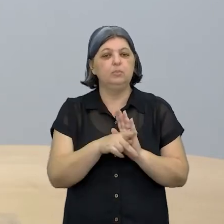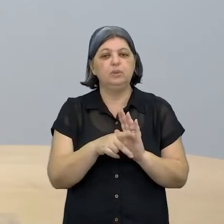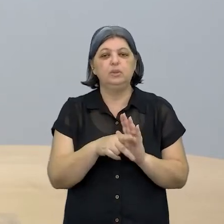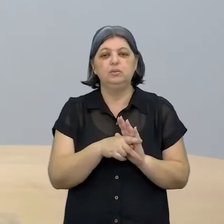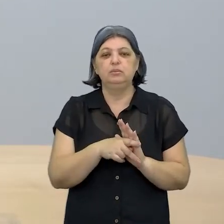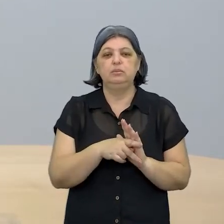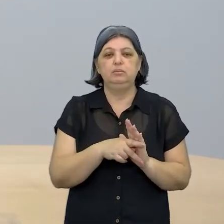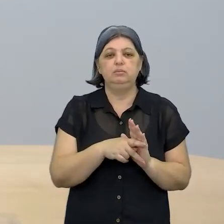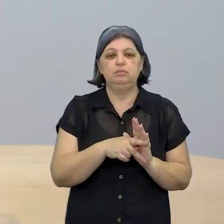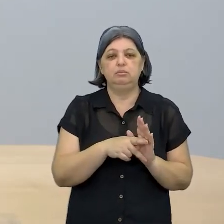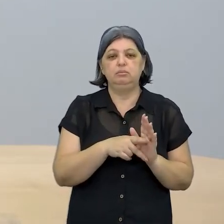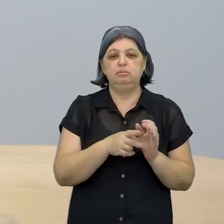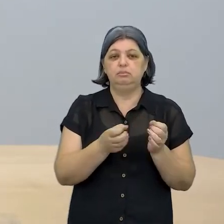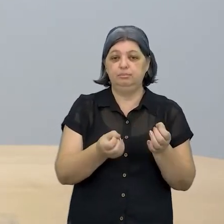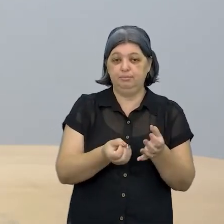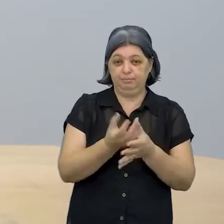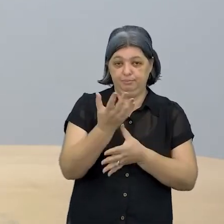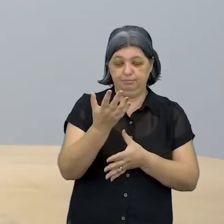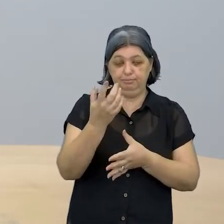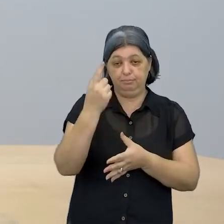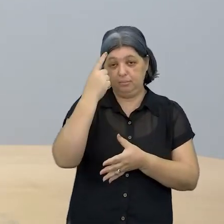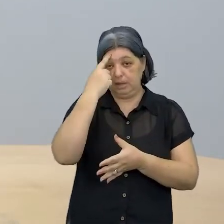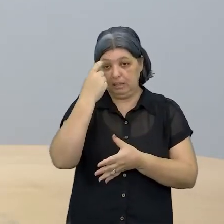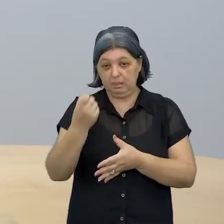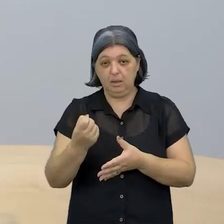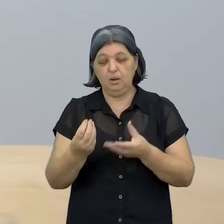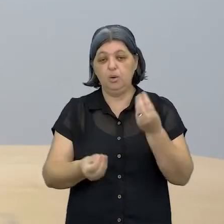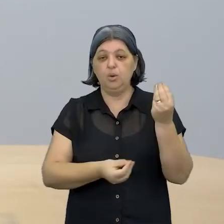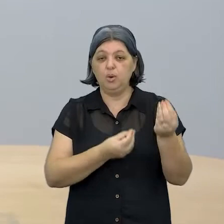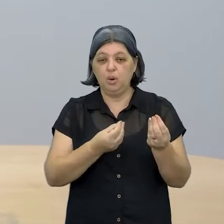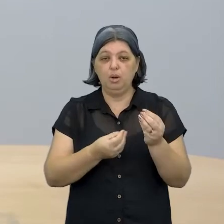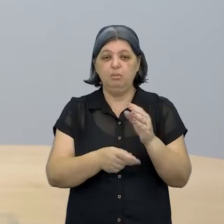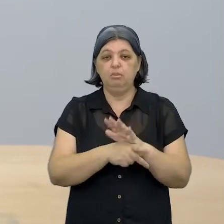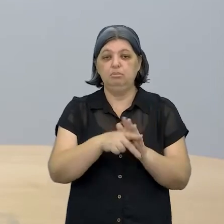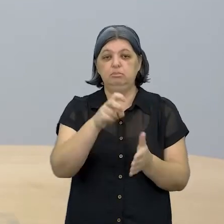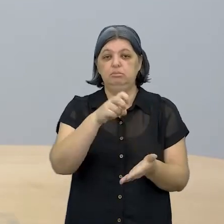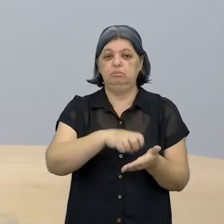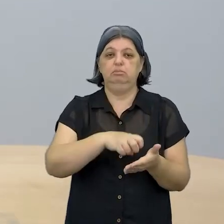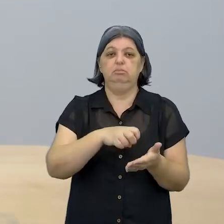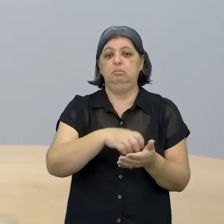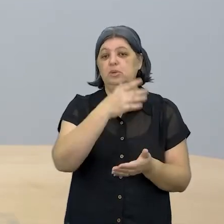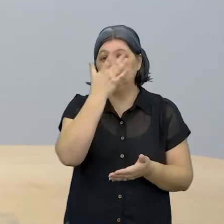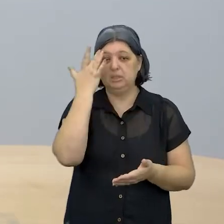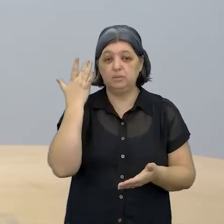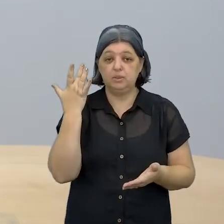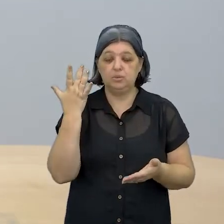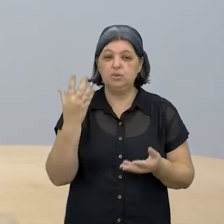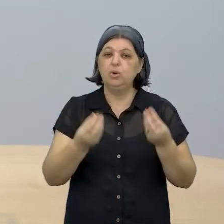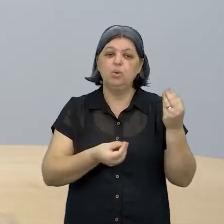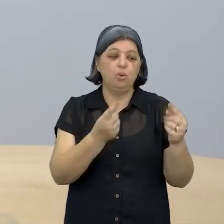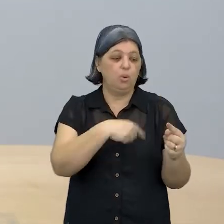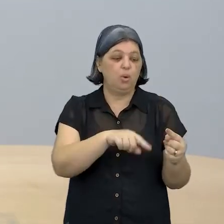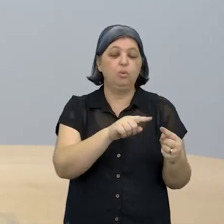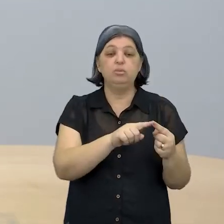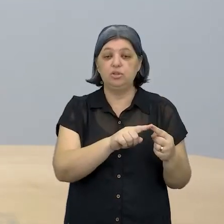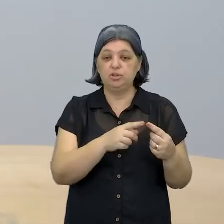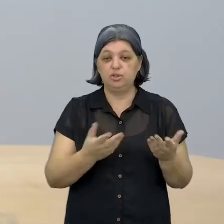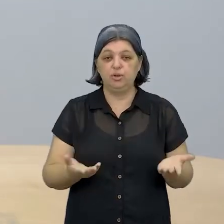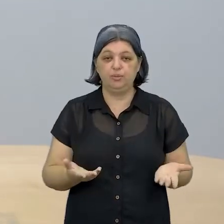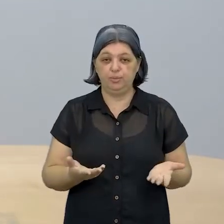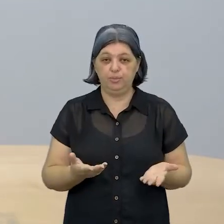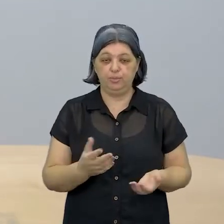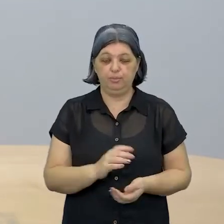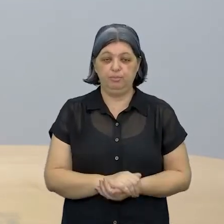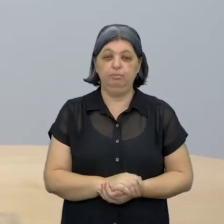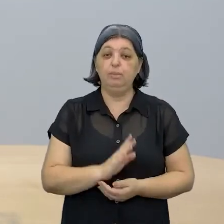outra concepção de como punir as pessoas, qual o objetivo dessa punição,